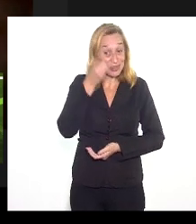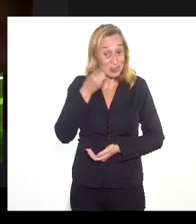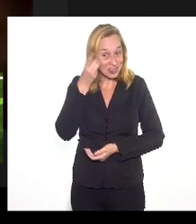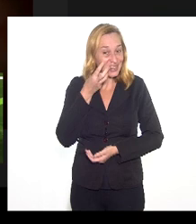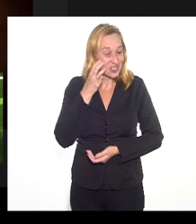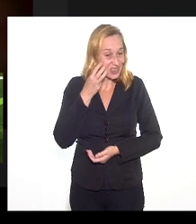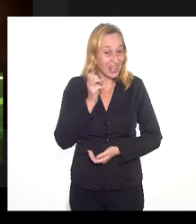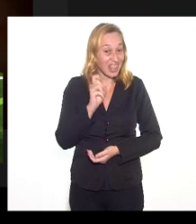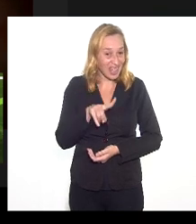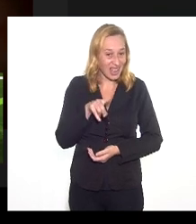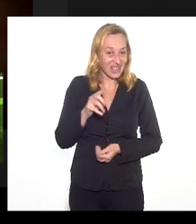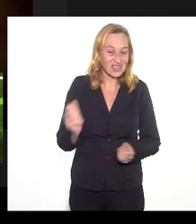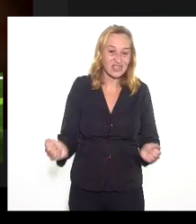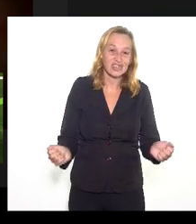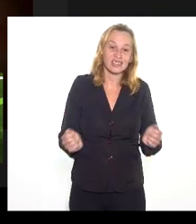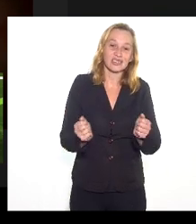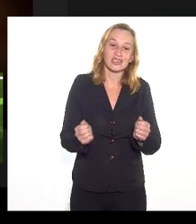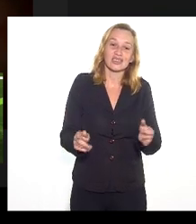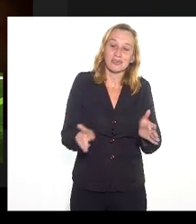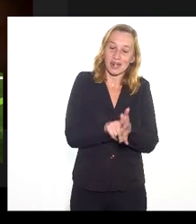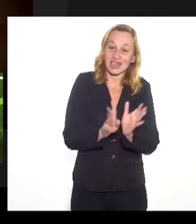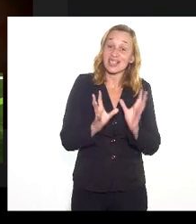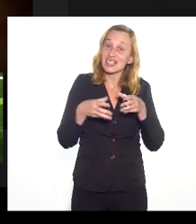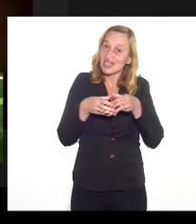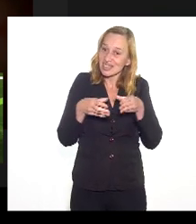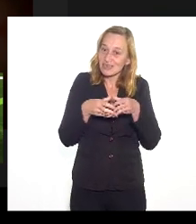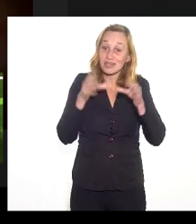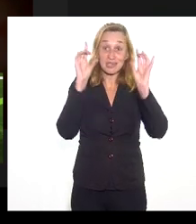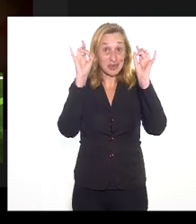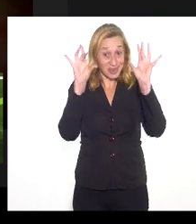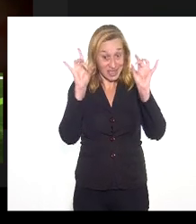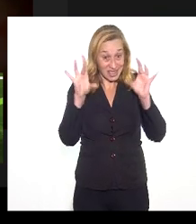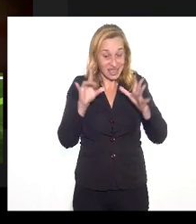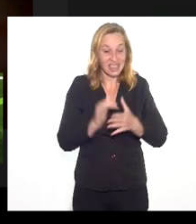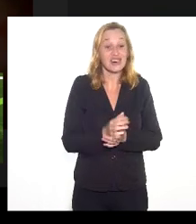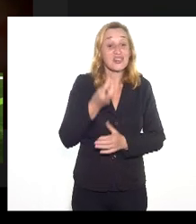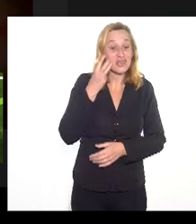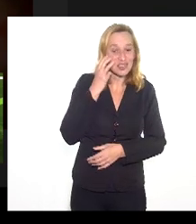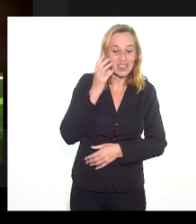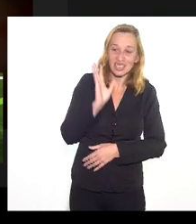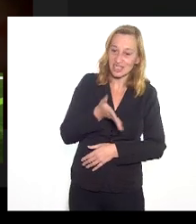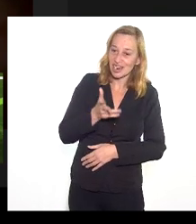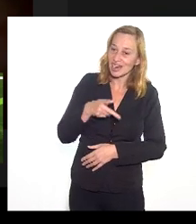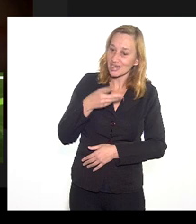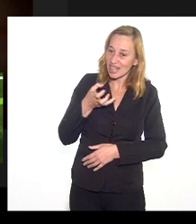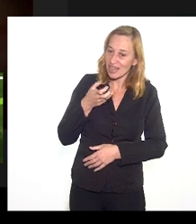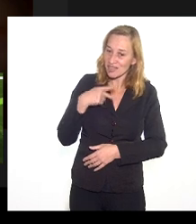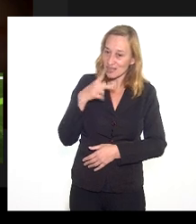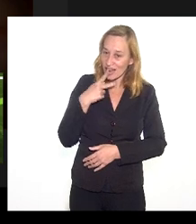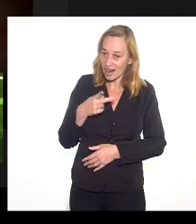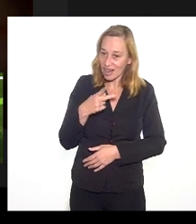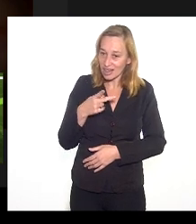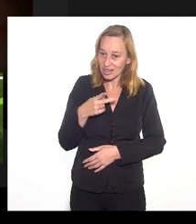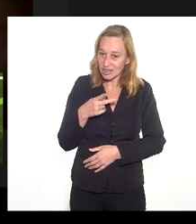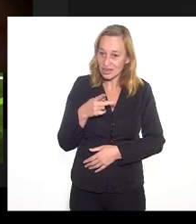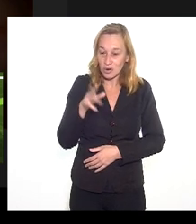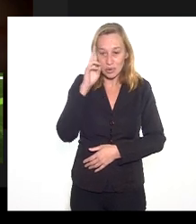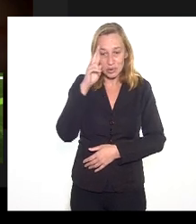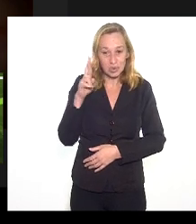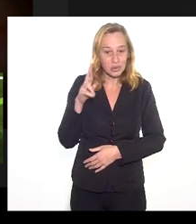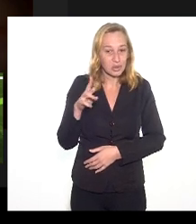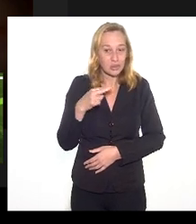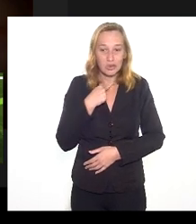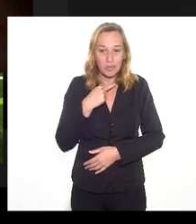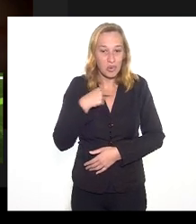é participante desta comissão especial. E, Valdec, já quero lhe adiantar, porque não, o senhor não pôde ouvir